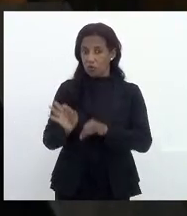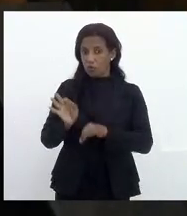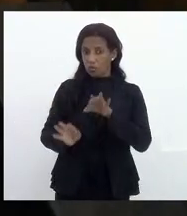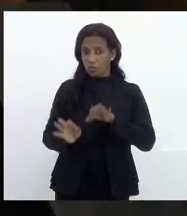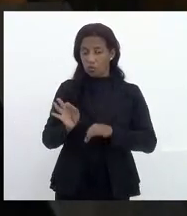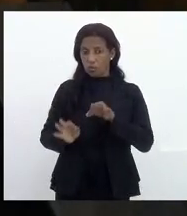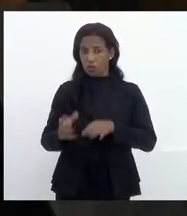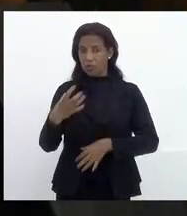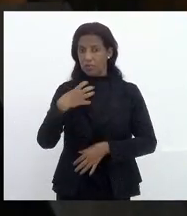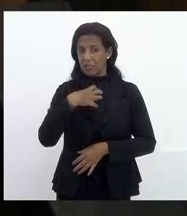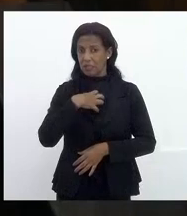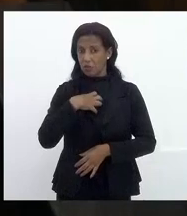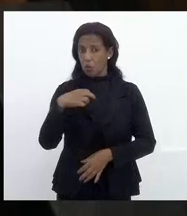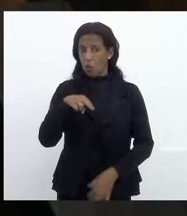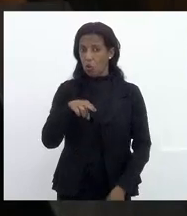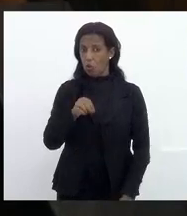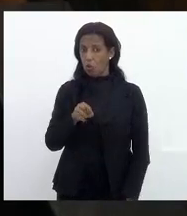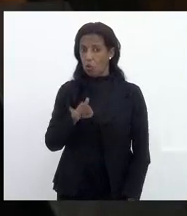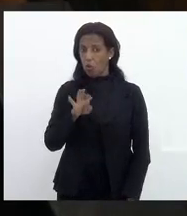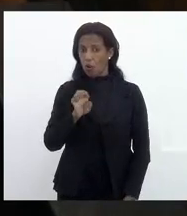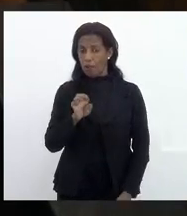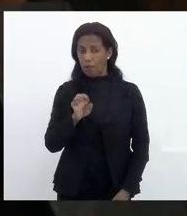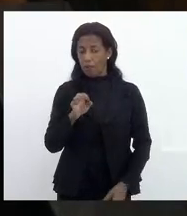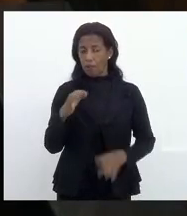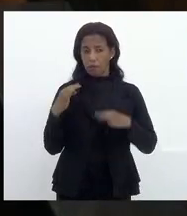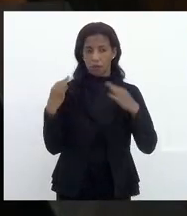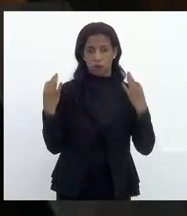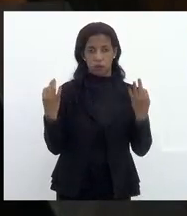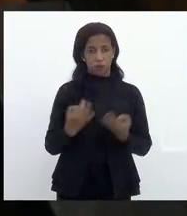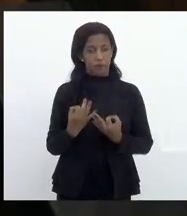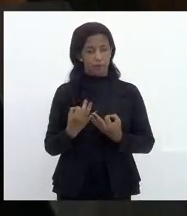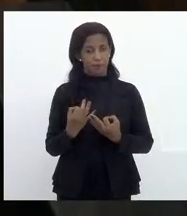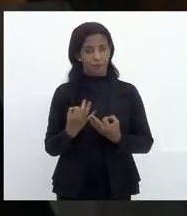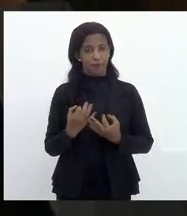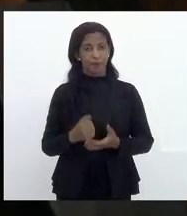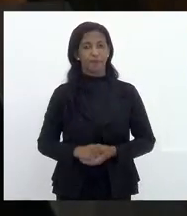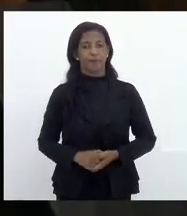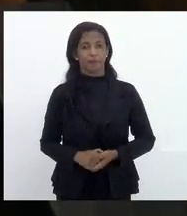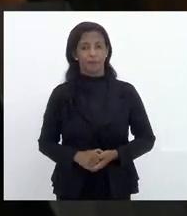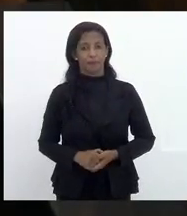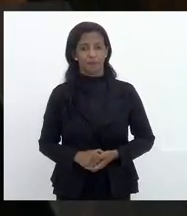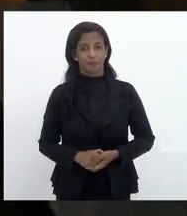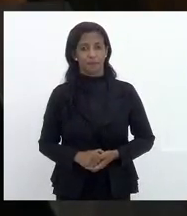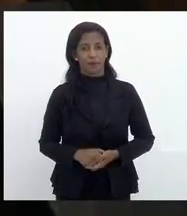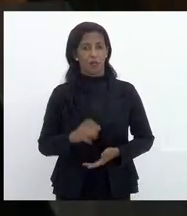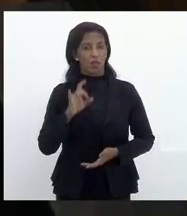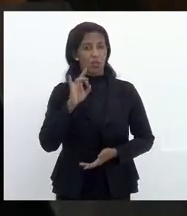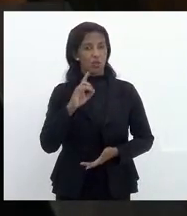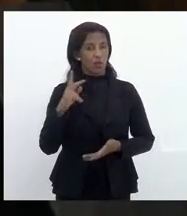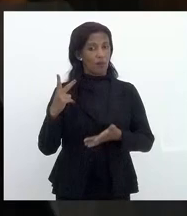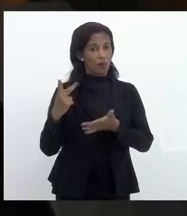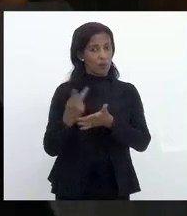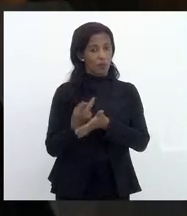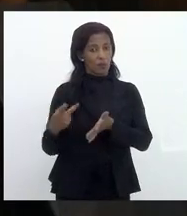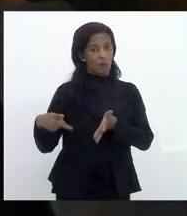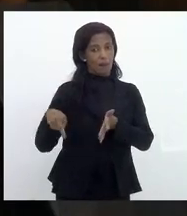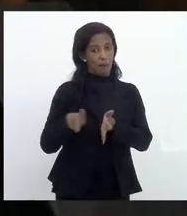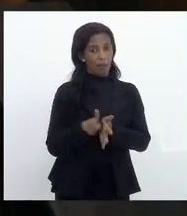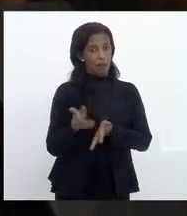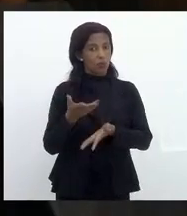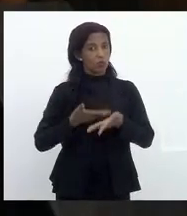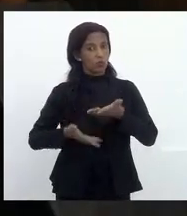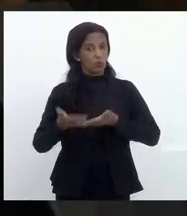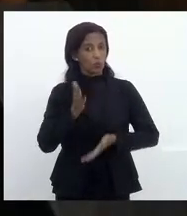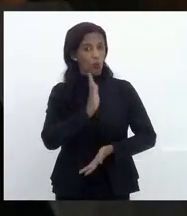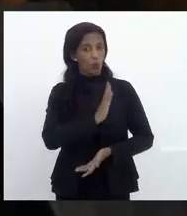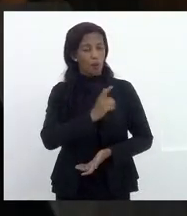Justiça sentimento Nobre deve ser feito da melhor forma possível e ela só vai haver o que aquela fazer a parte né do